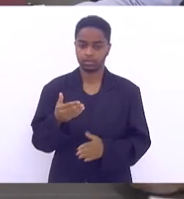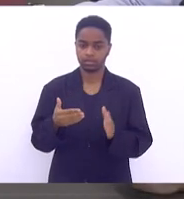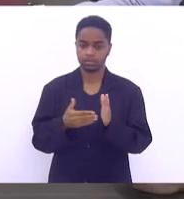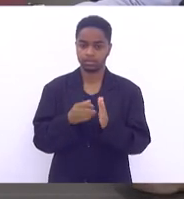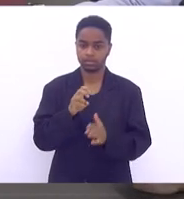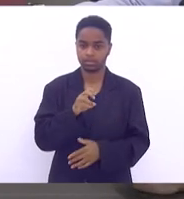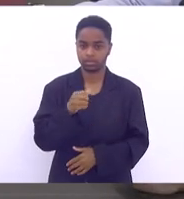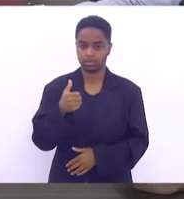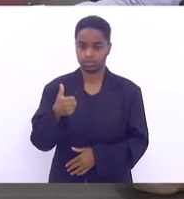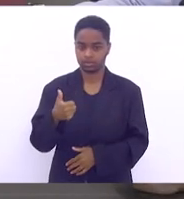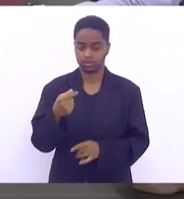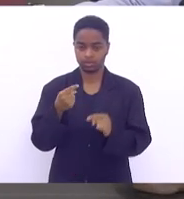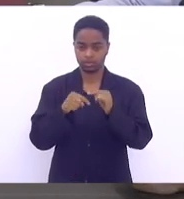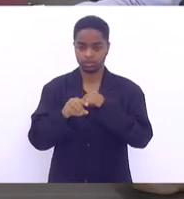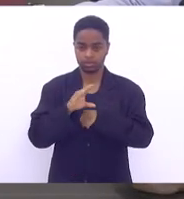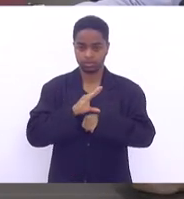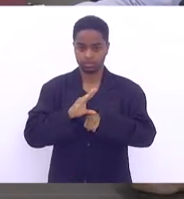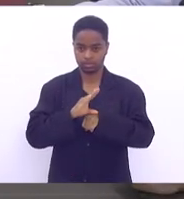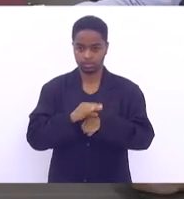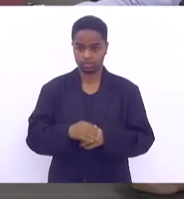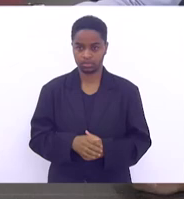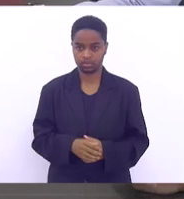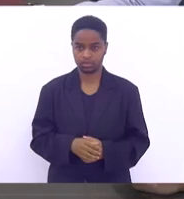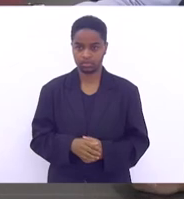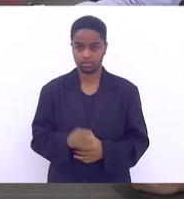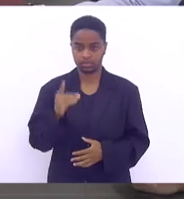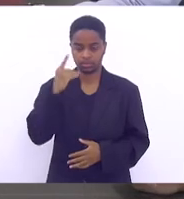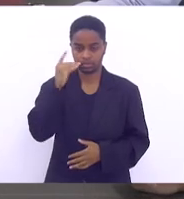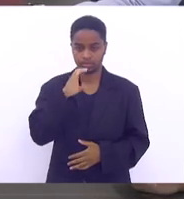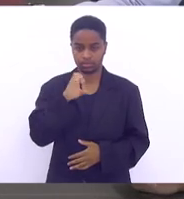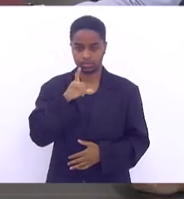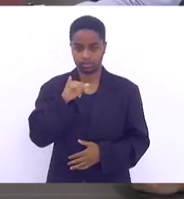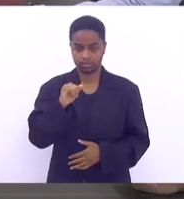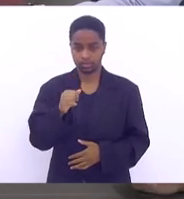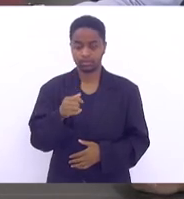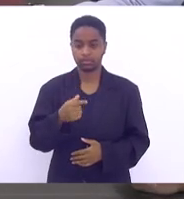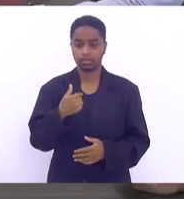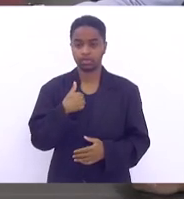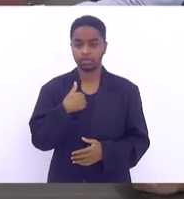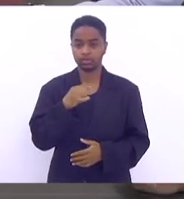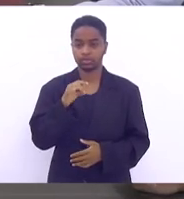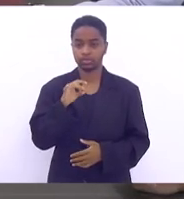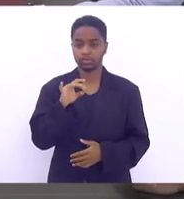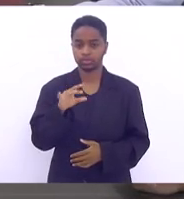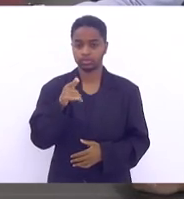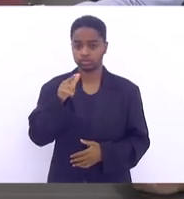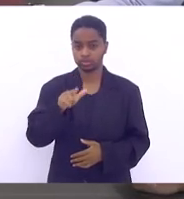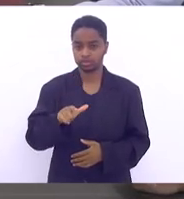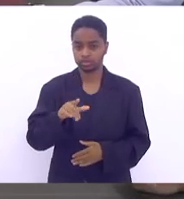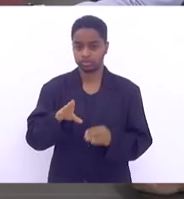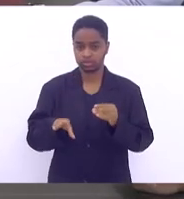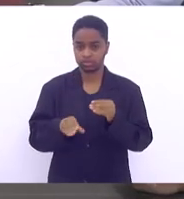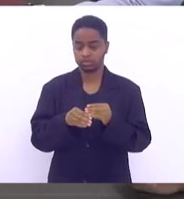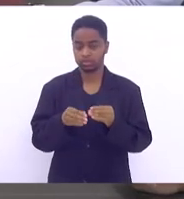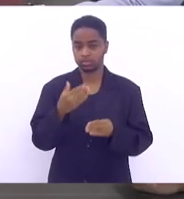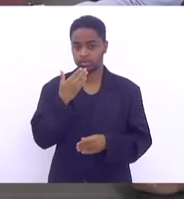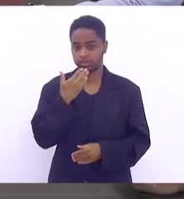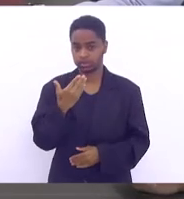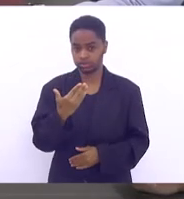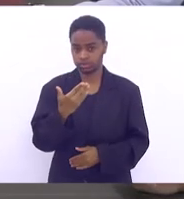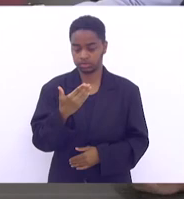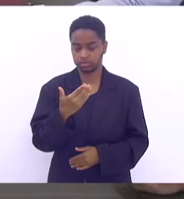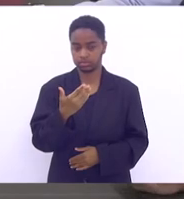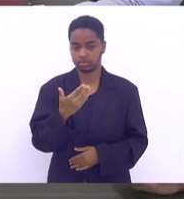que são as inconstitucionalidades. Deputada, como o senhor já está acelerando pela ordem, só para novamente reiterar o pedido, que já até